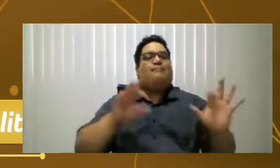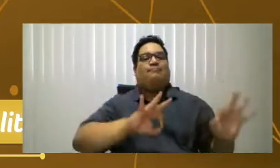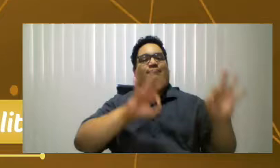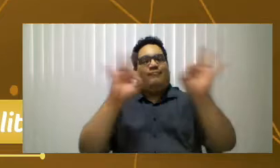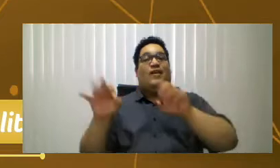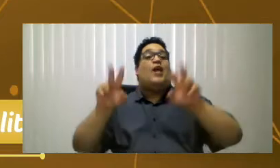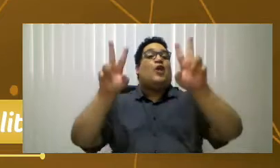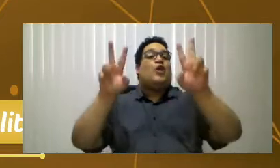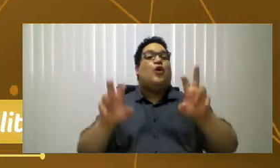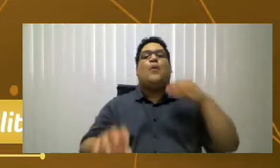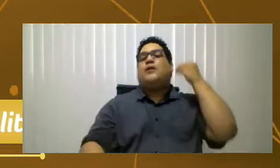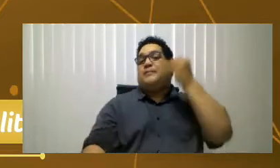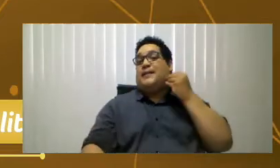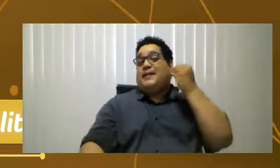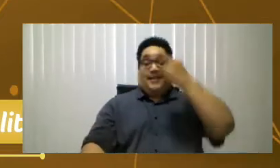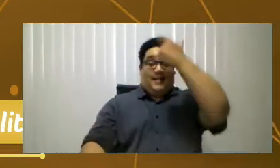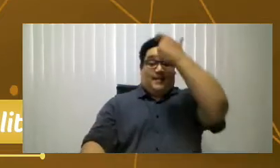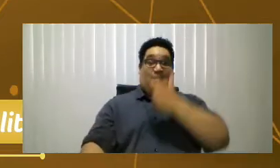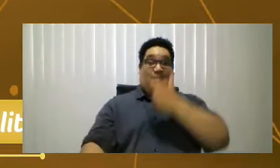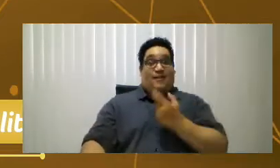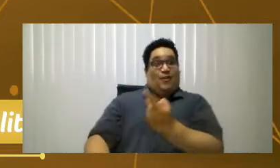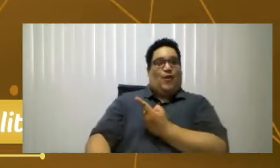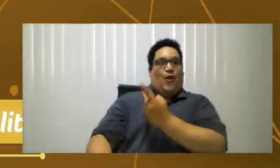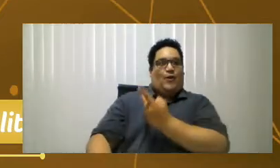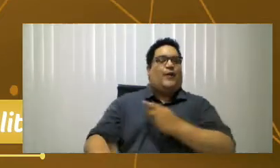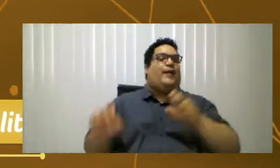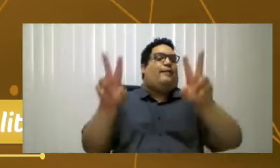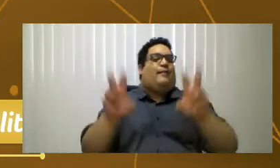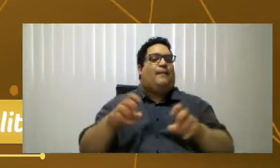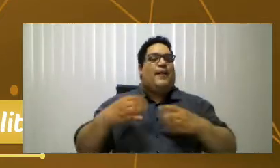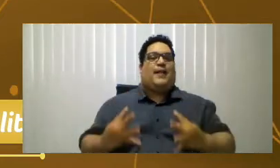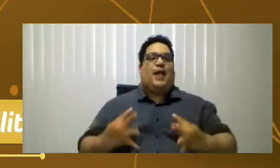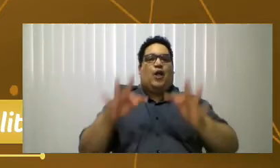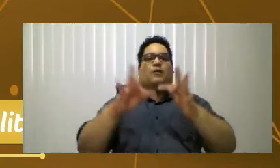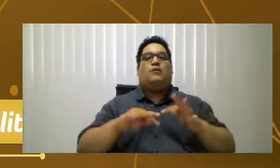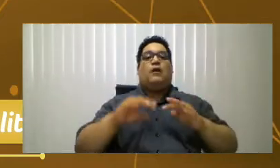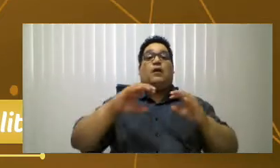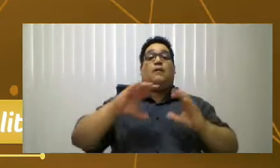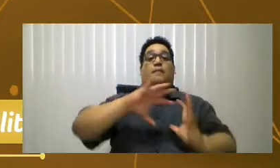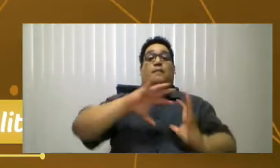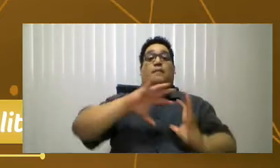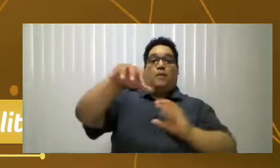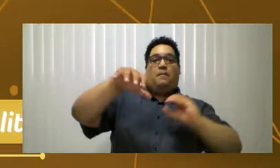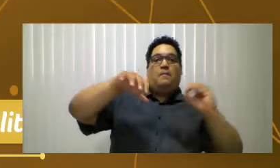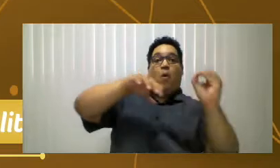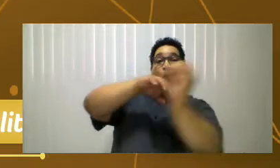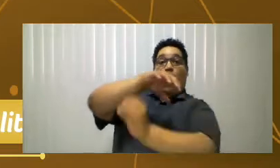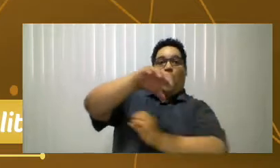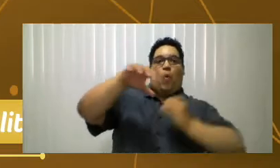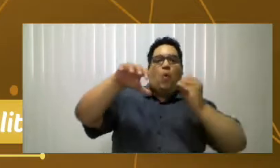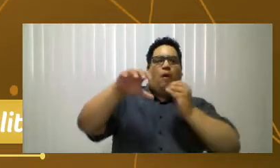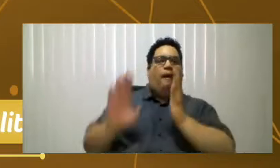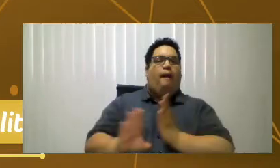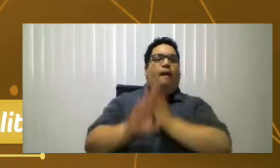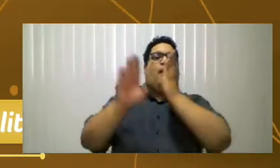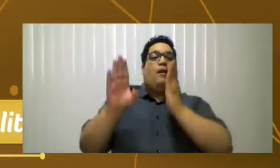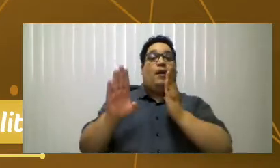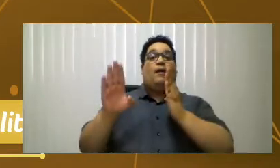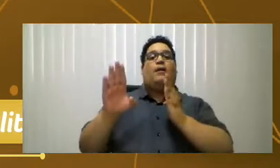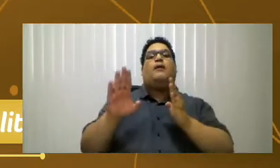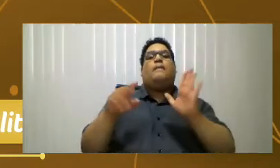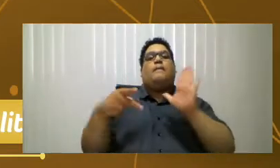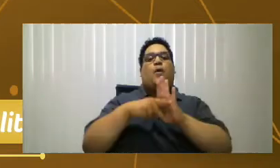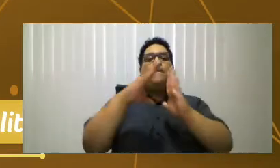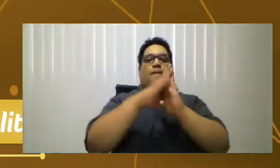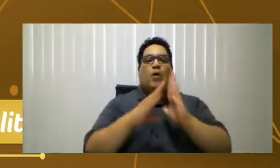nossa experiência utilizando tecnologia de monitoramento por imagem de satélite na implantação do modelo